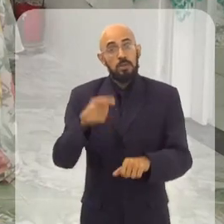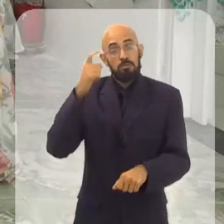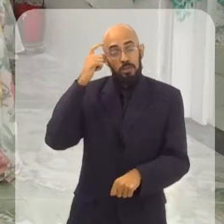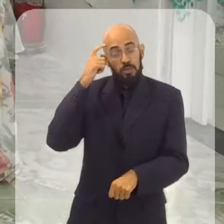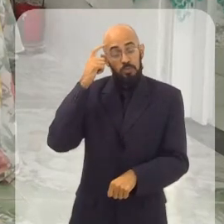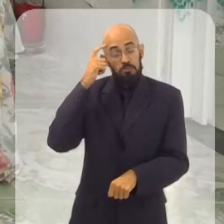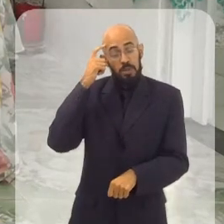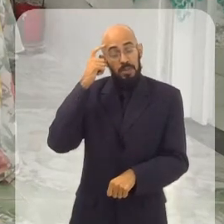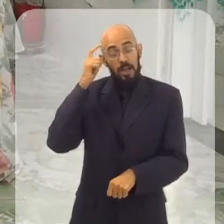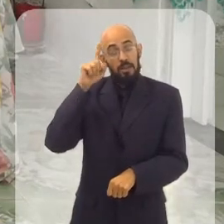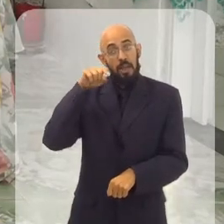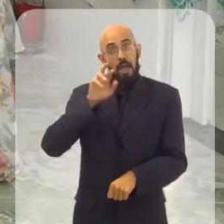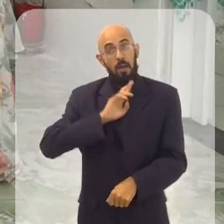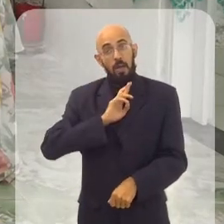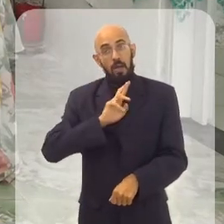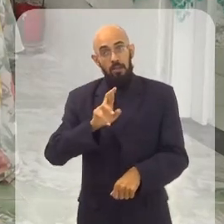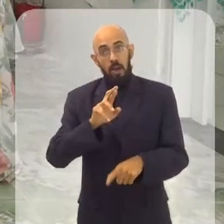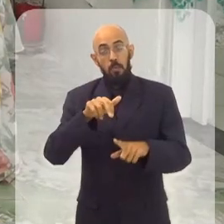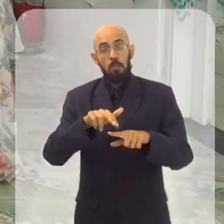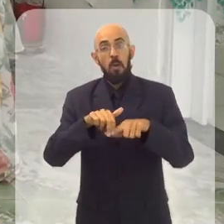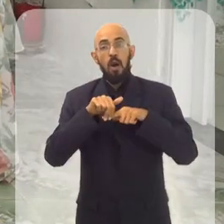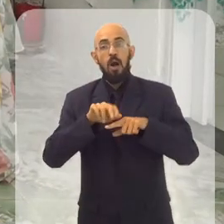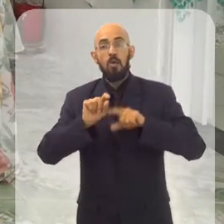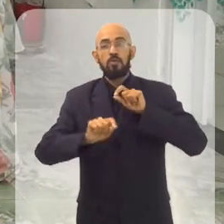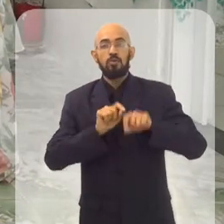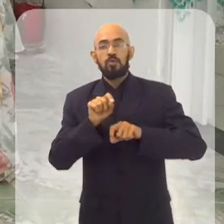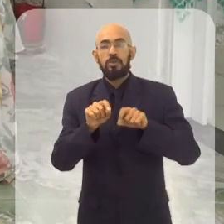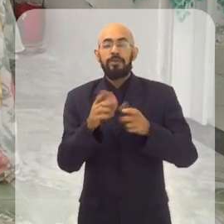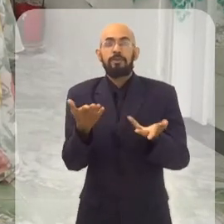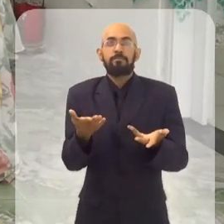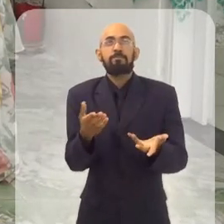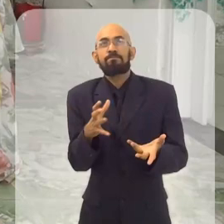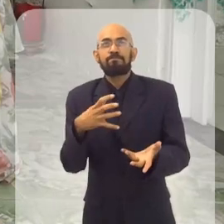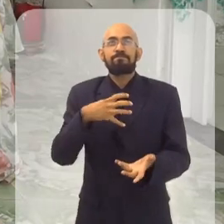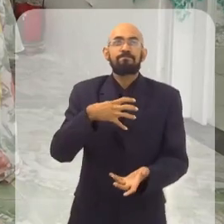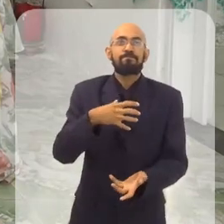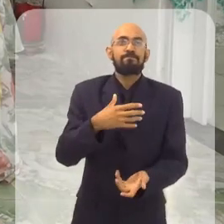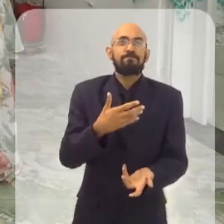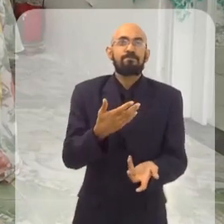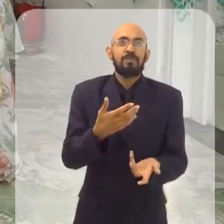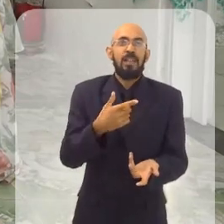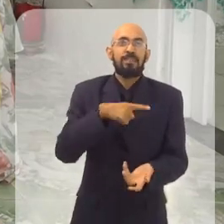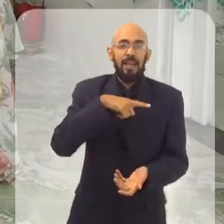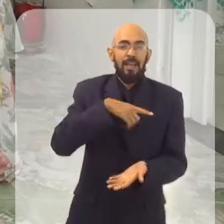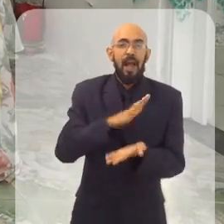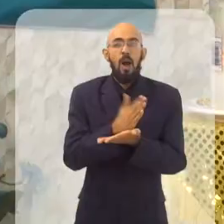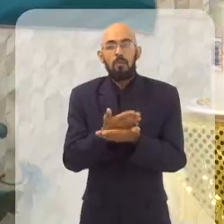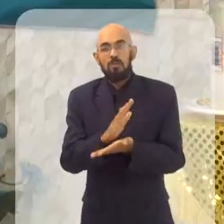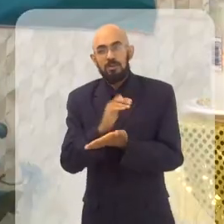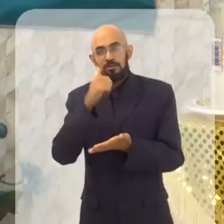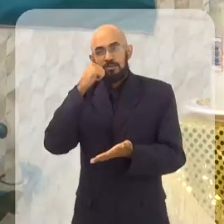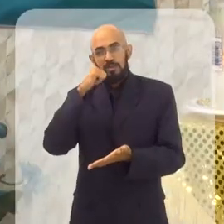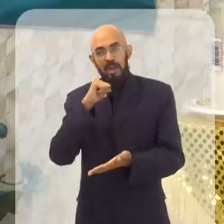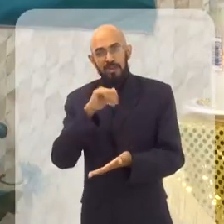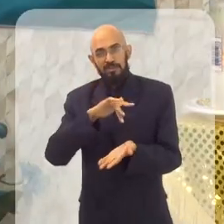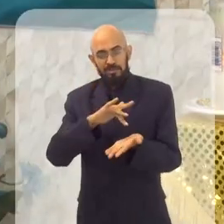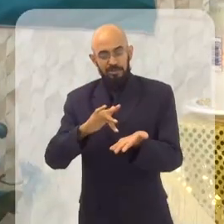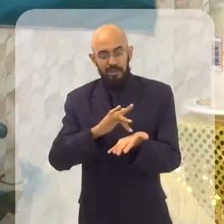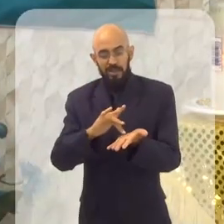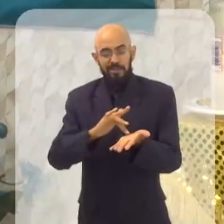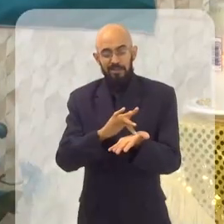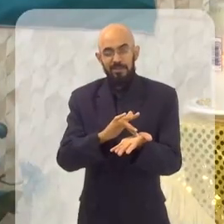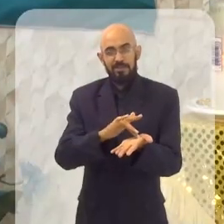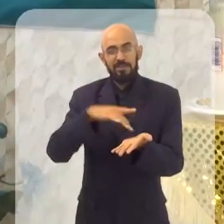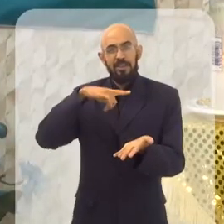uma religião, por esse... Como é que eu vou dizer? Porque algumas mulheres ciganas nasceram com